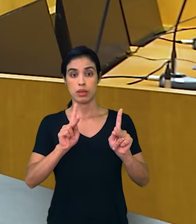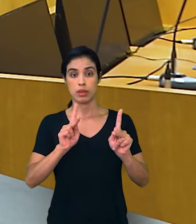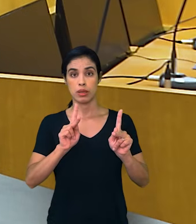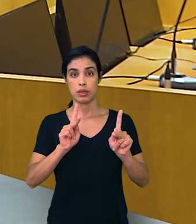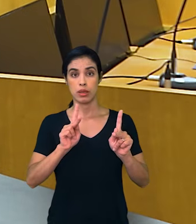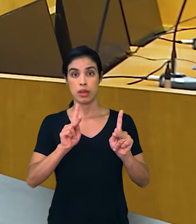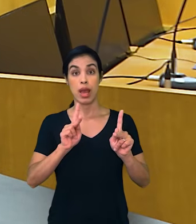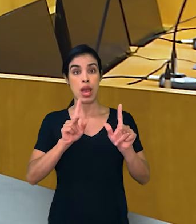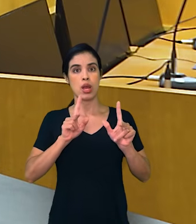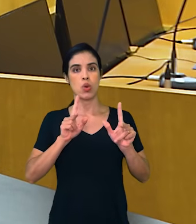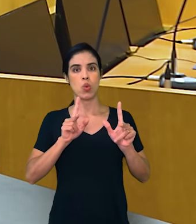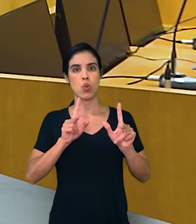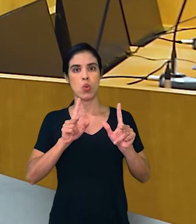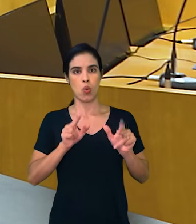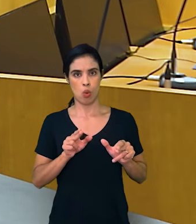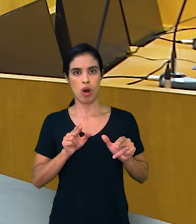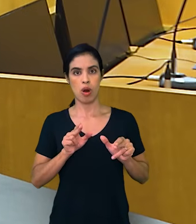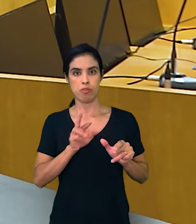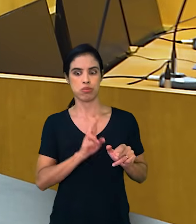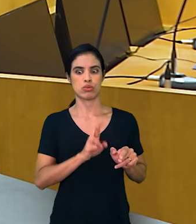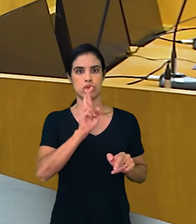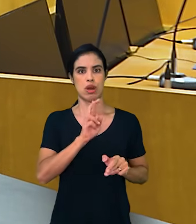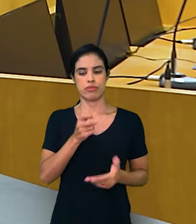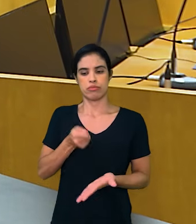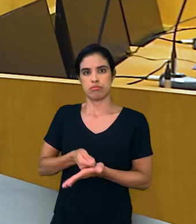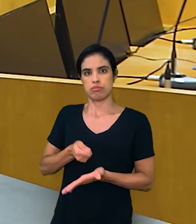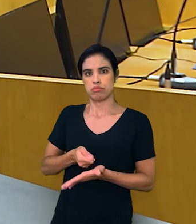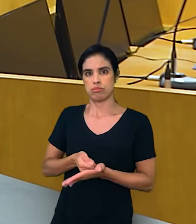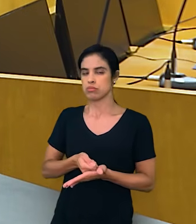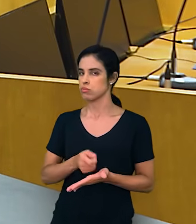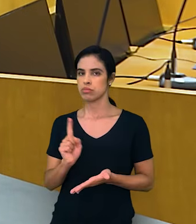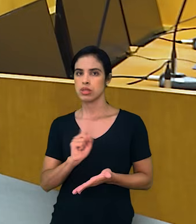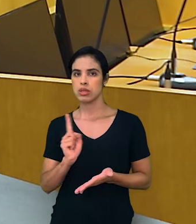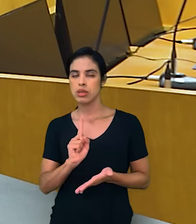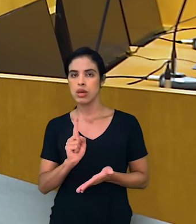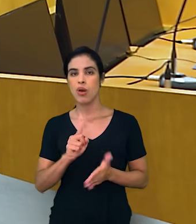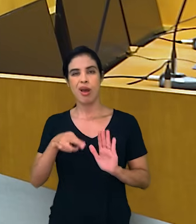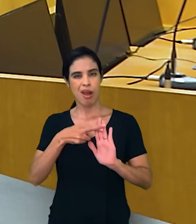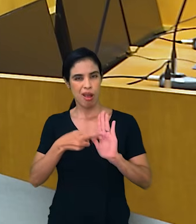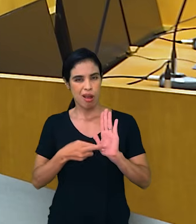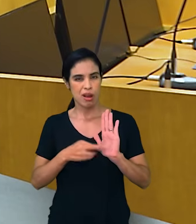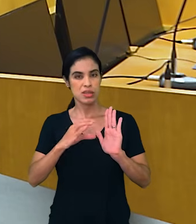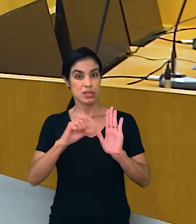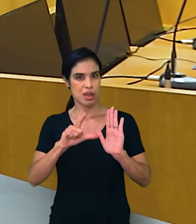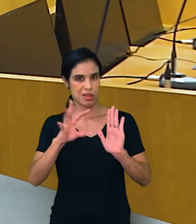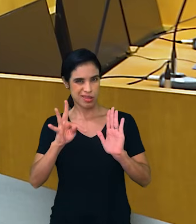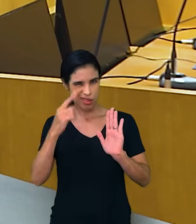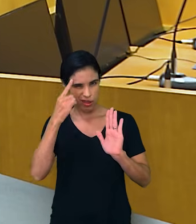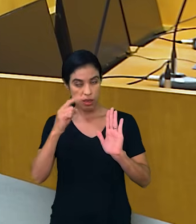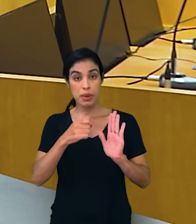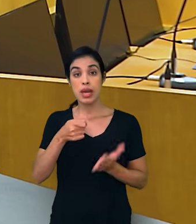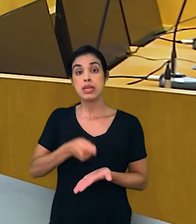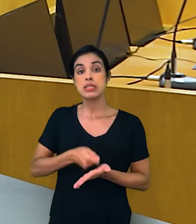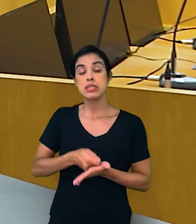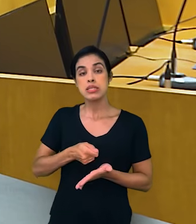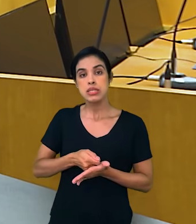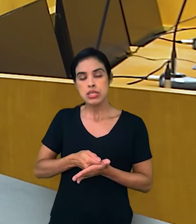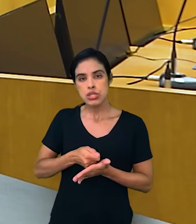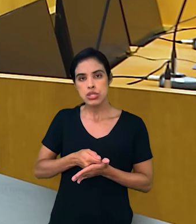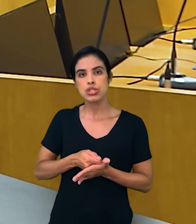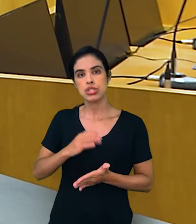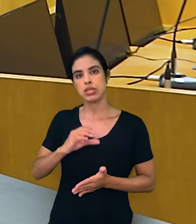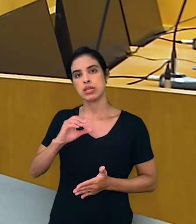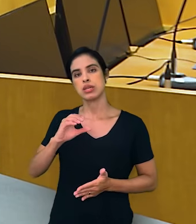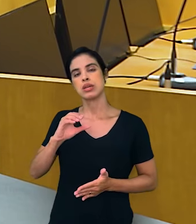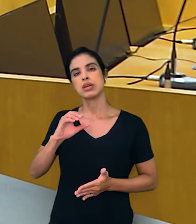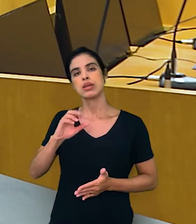equiparado a empregador. Por isso, o dever de cumprir a regra da CLT, que exige creche em locais com mais de 30